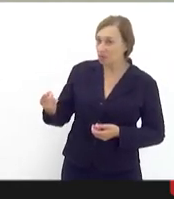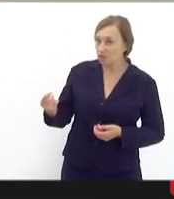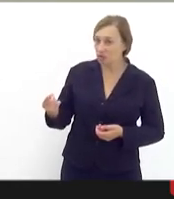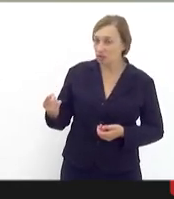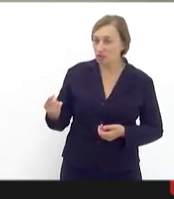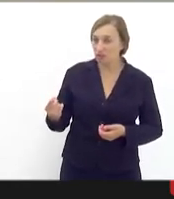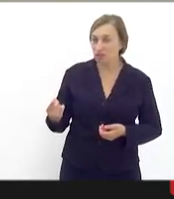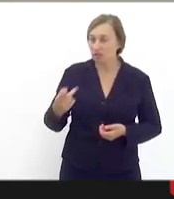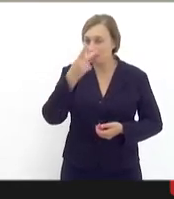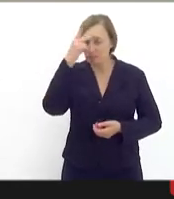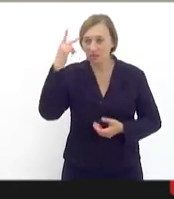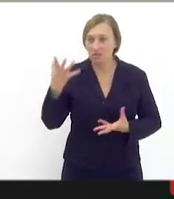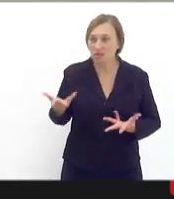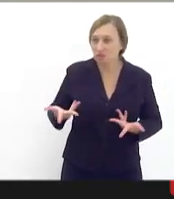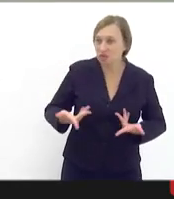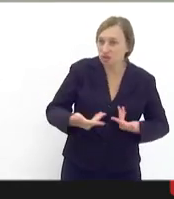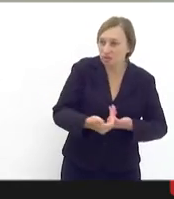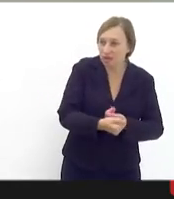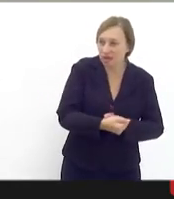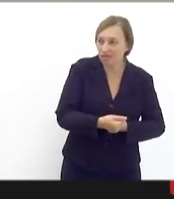pessoas maravilhosas que falaram aqui